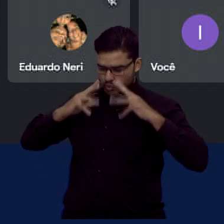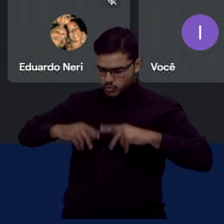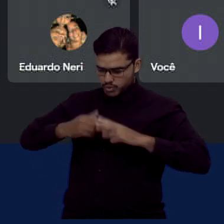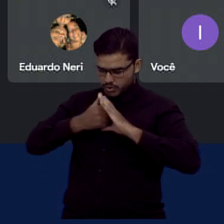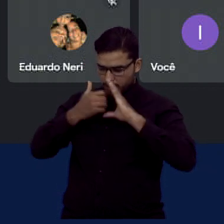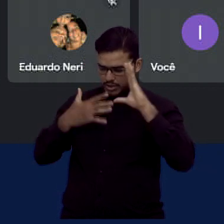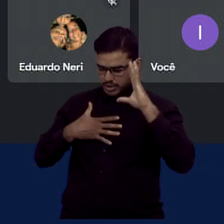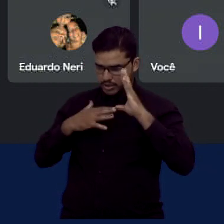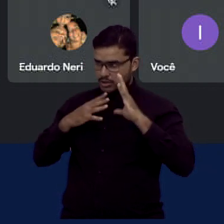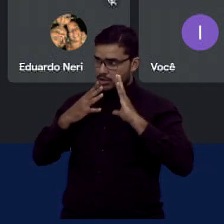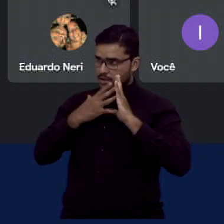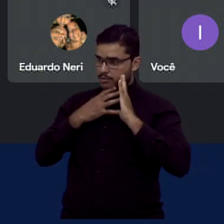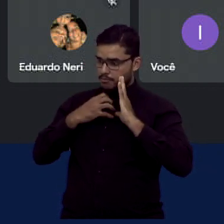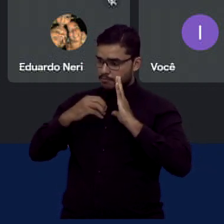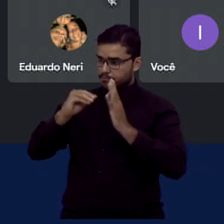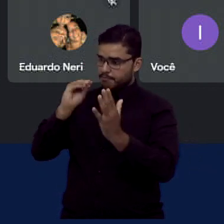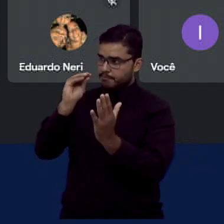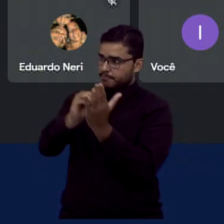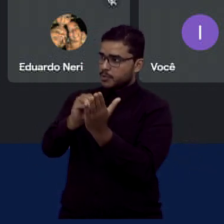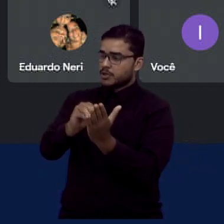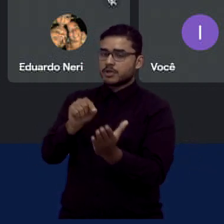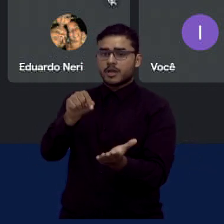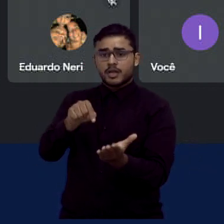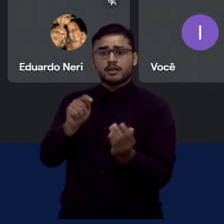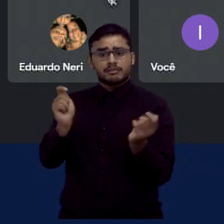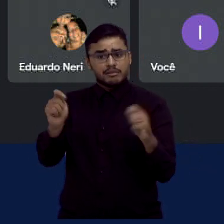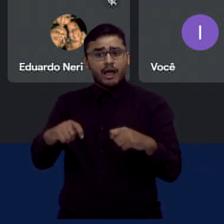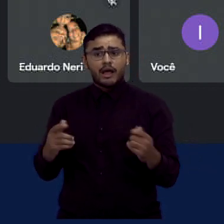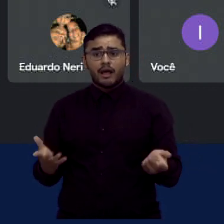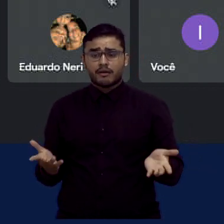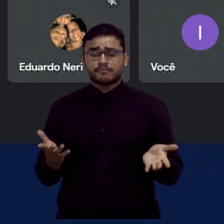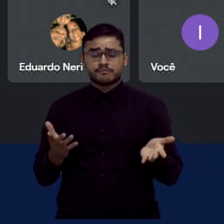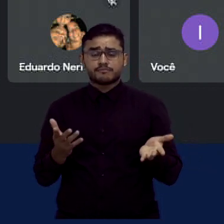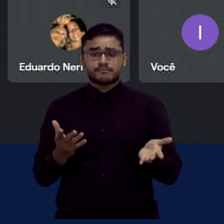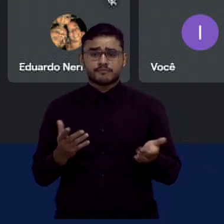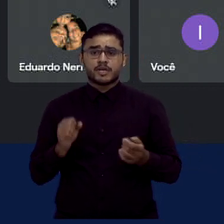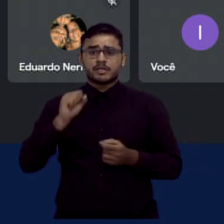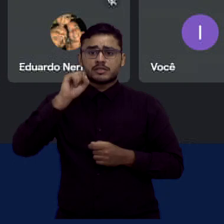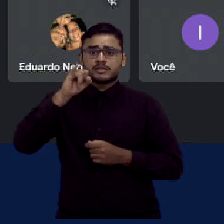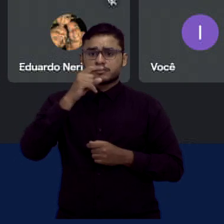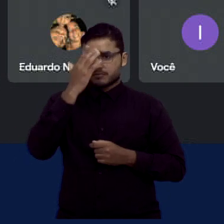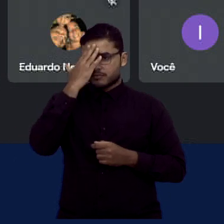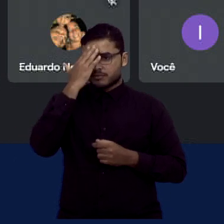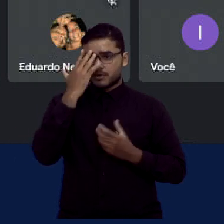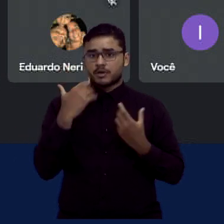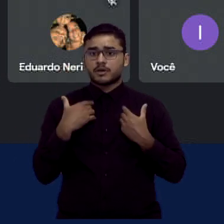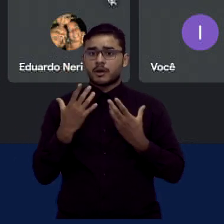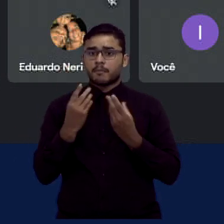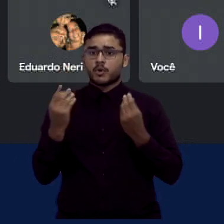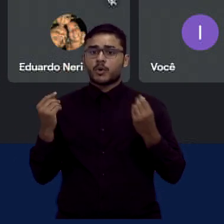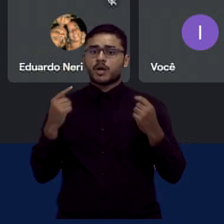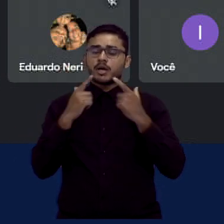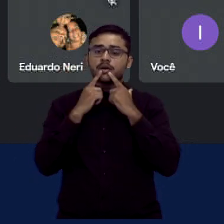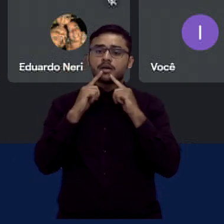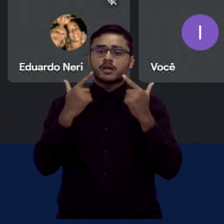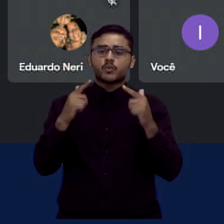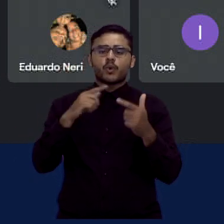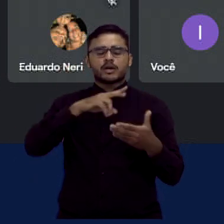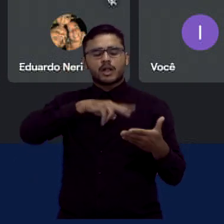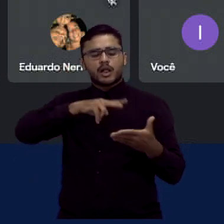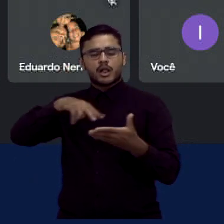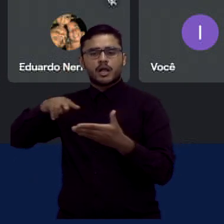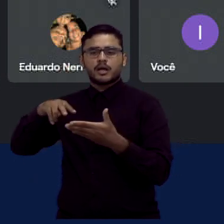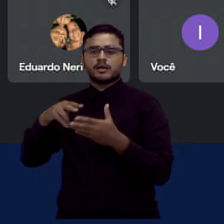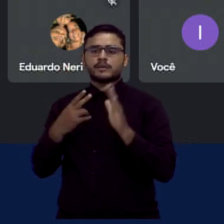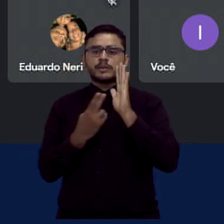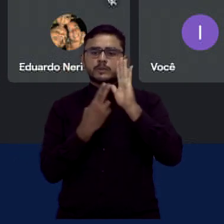nesse trabalho. Assim como quem lê muitos, por mais que eu consiga variar a minha linguagem, eu gosto muito de escrever